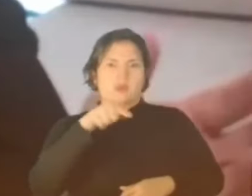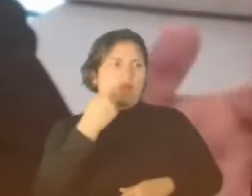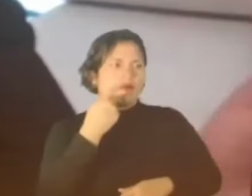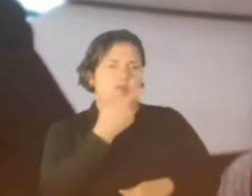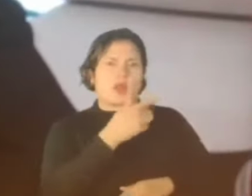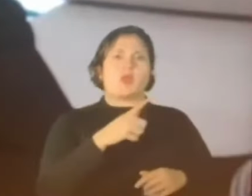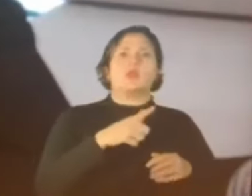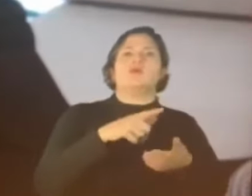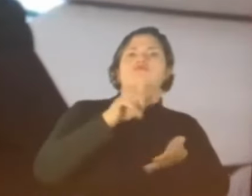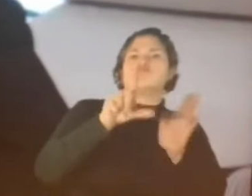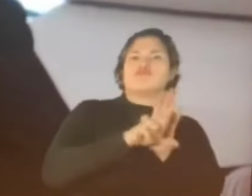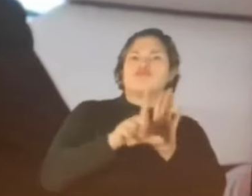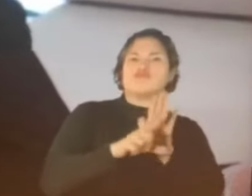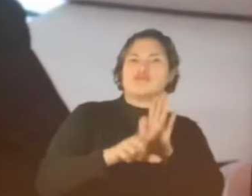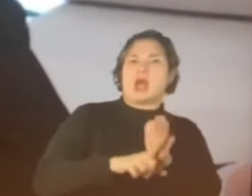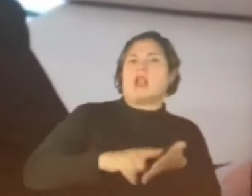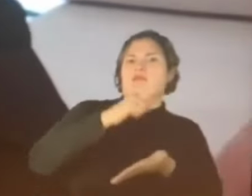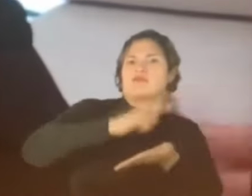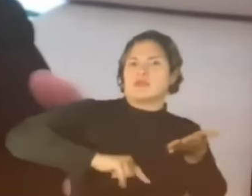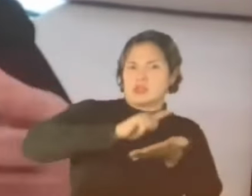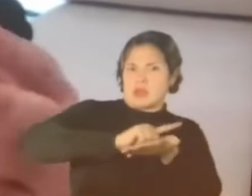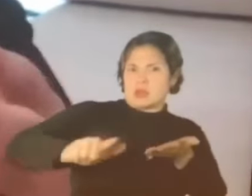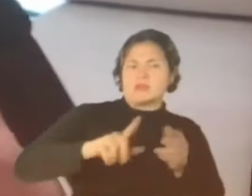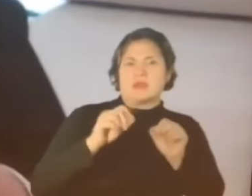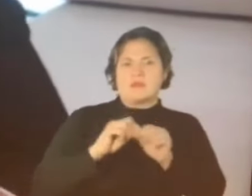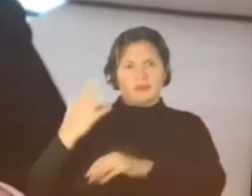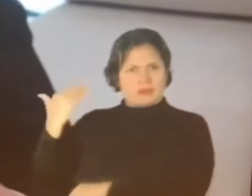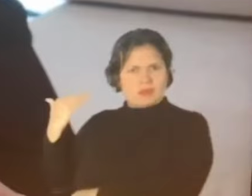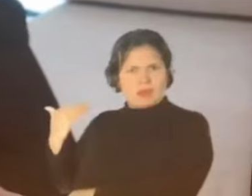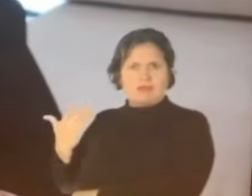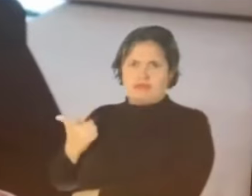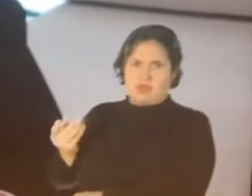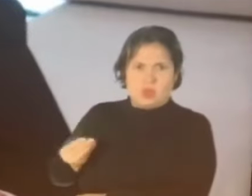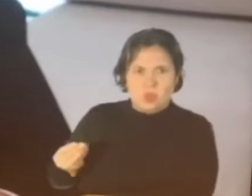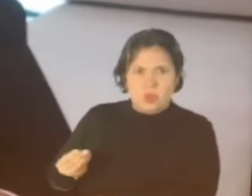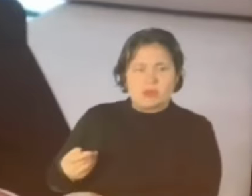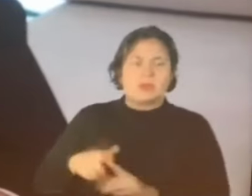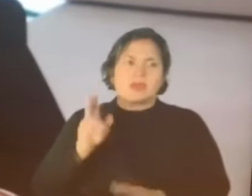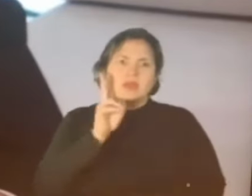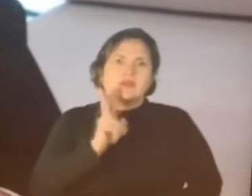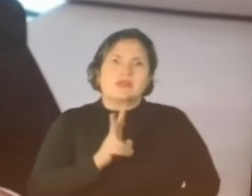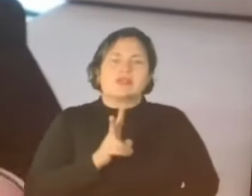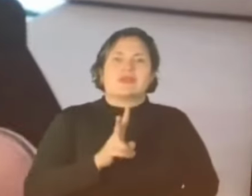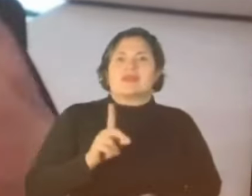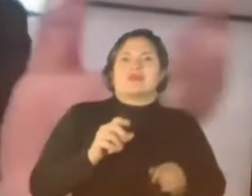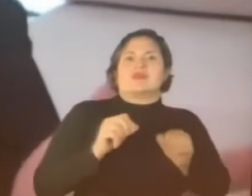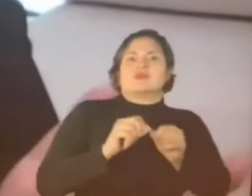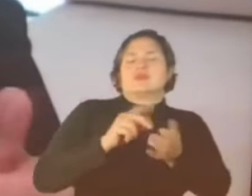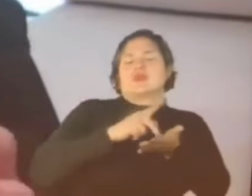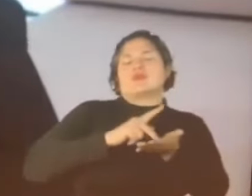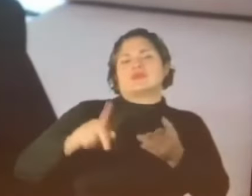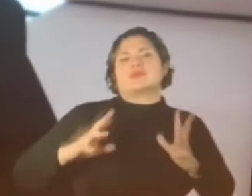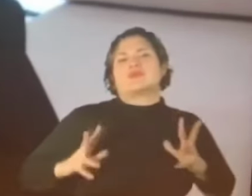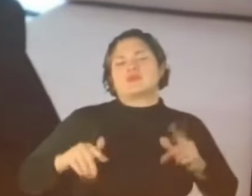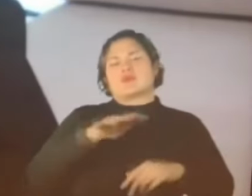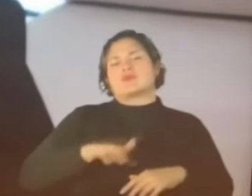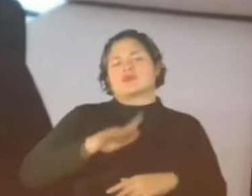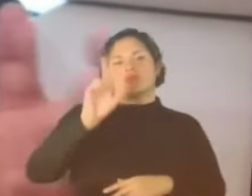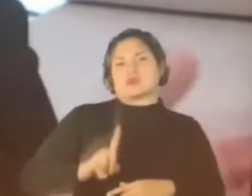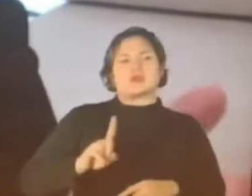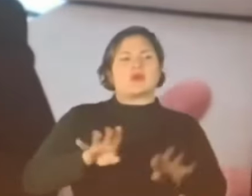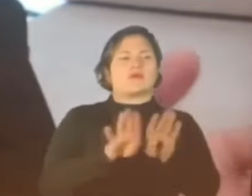ficha limpa, no que pertence à retroatividade. Ou seja, nem mesmo os princípios gerais do direito, nem mesmo